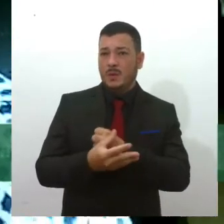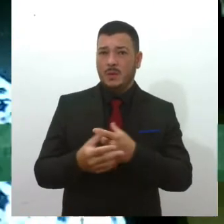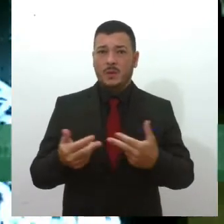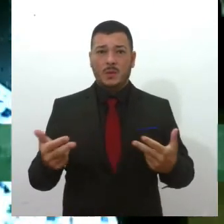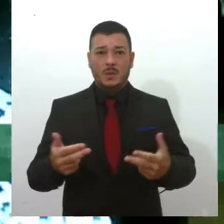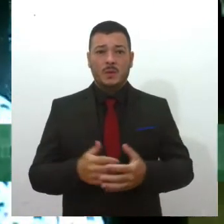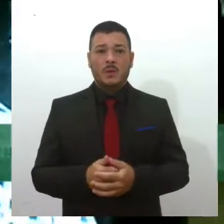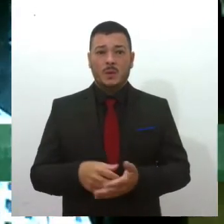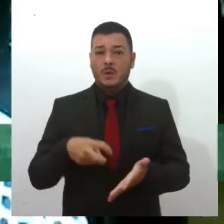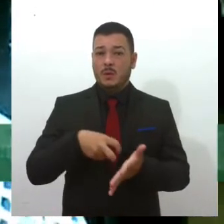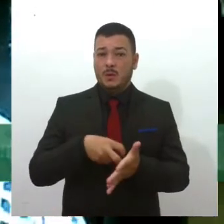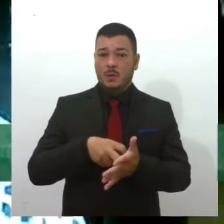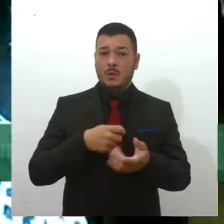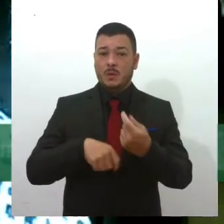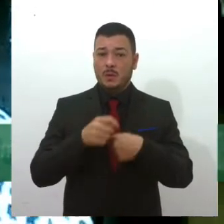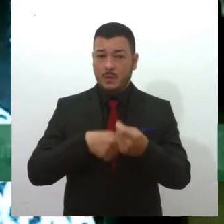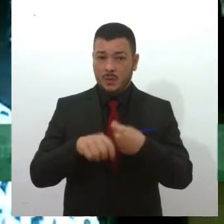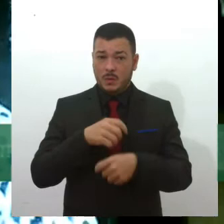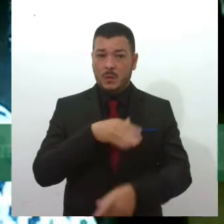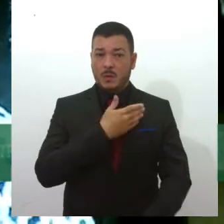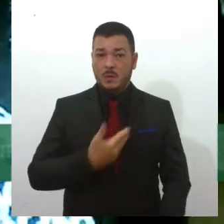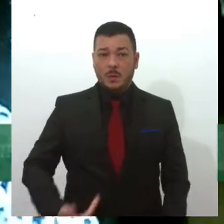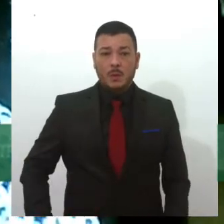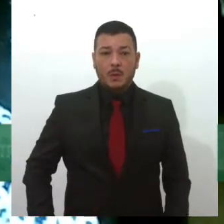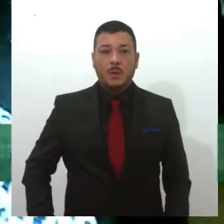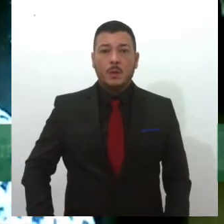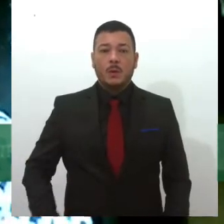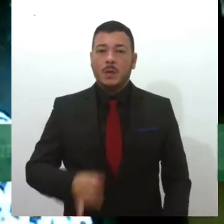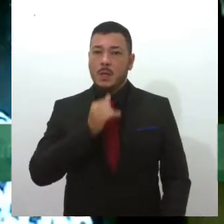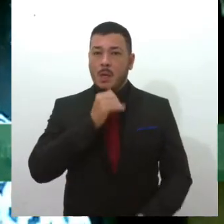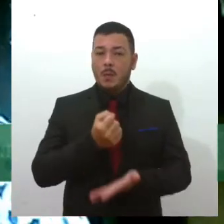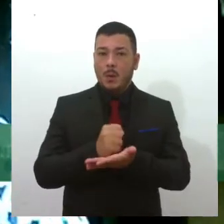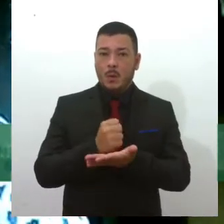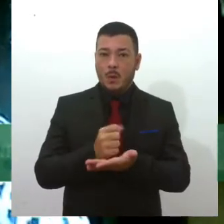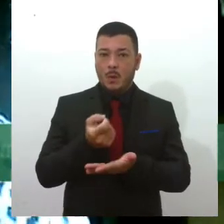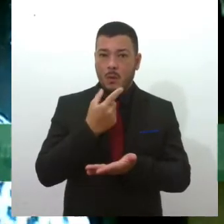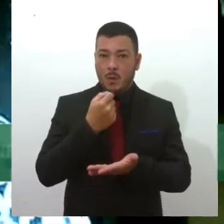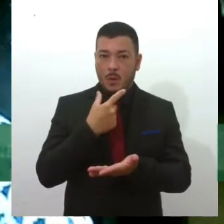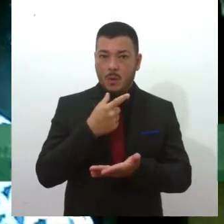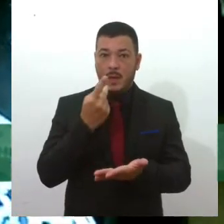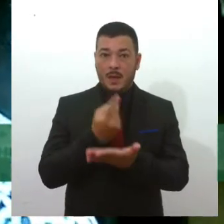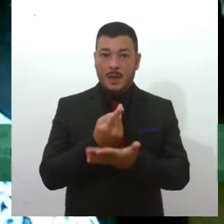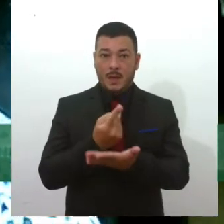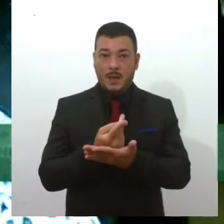administração pública se envolvendo em receito a remédios ineficazes,